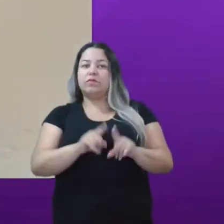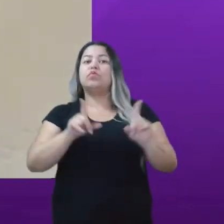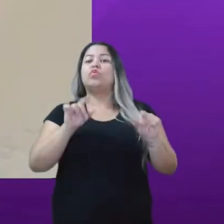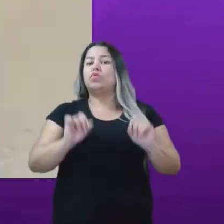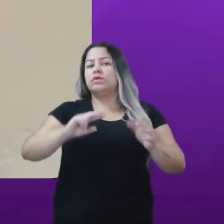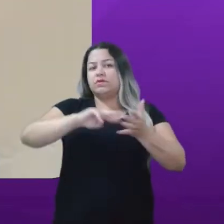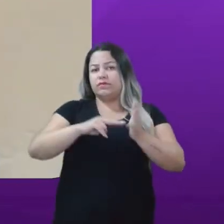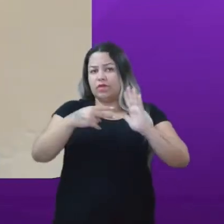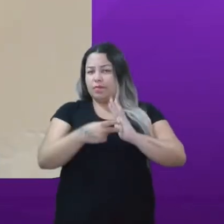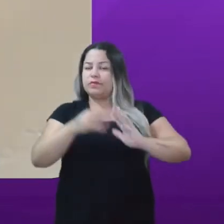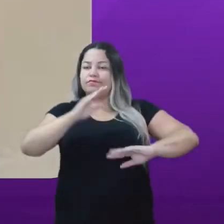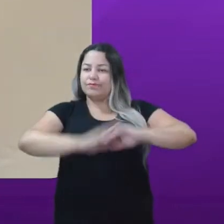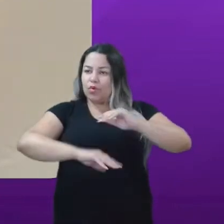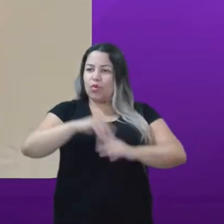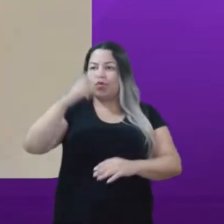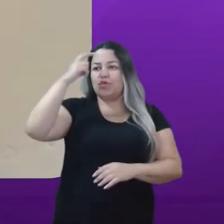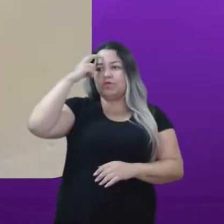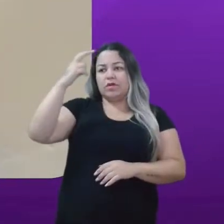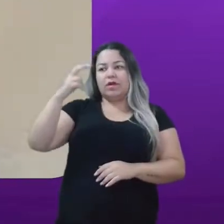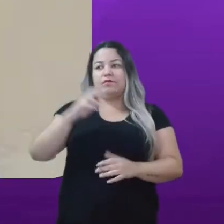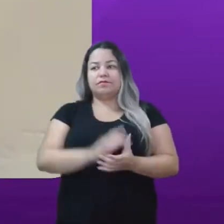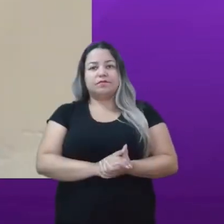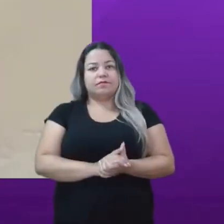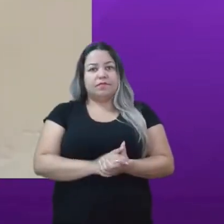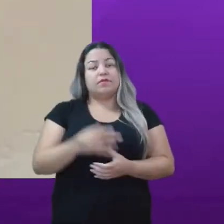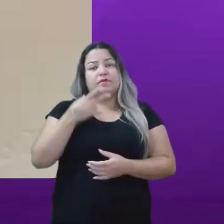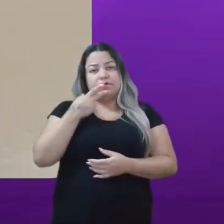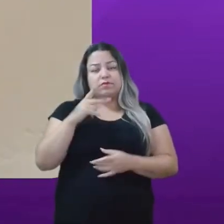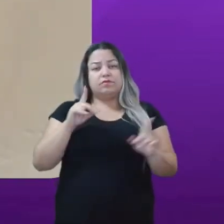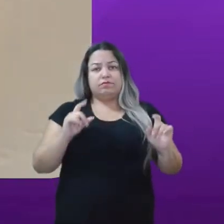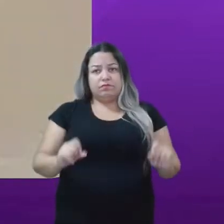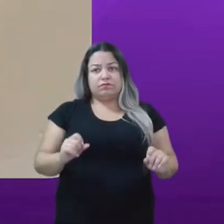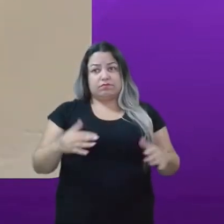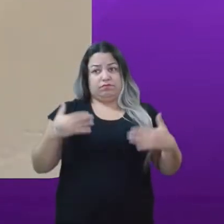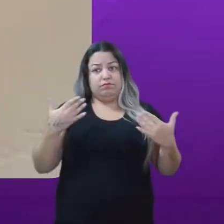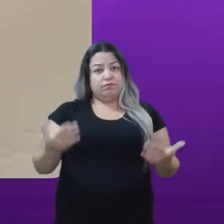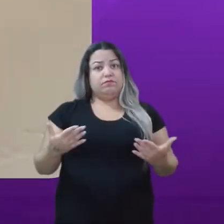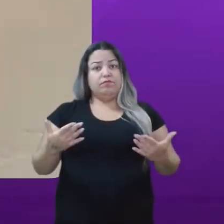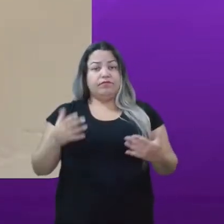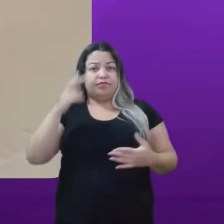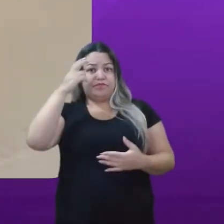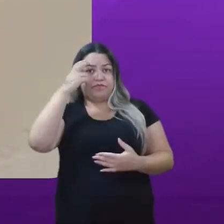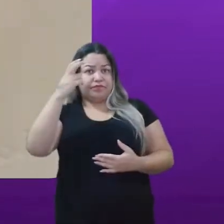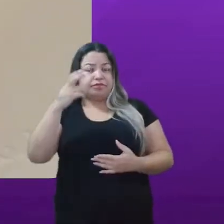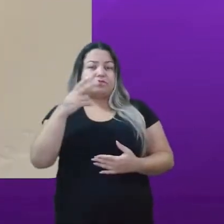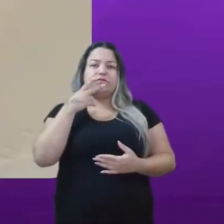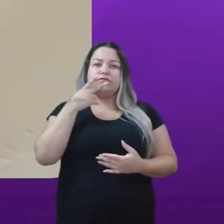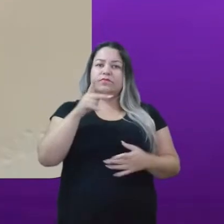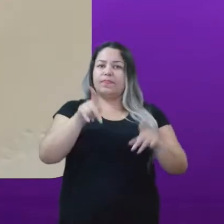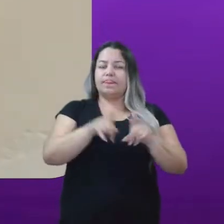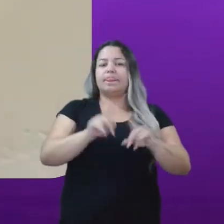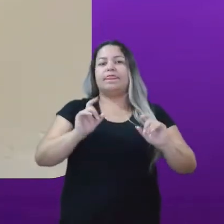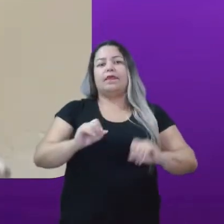que é a produção cultural em si, ela grosso modo falando mesmo. Então, a produção cultural, ela refere-se ao conjunto